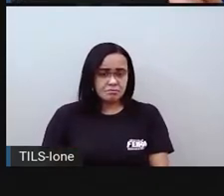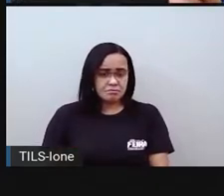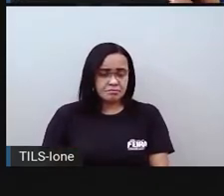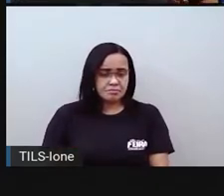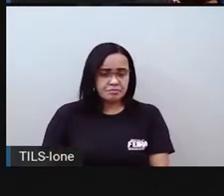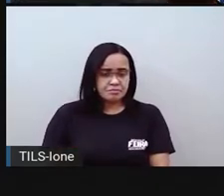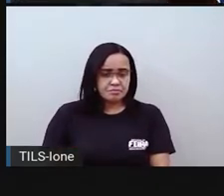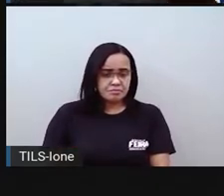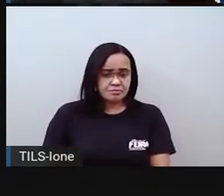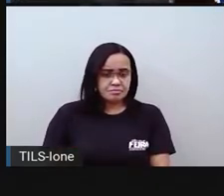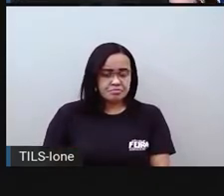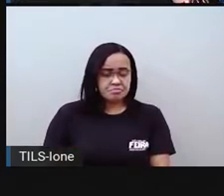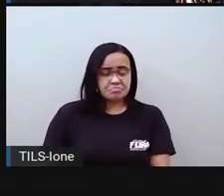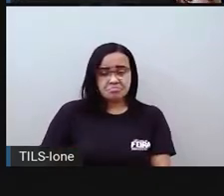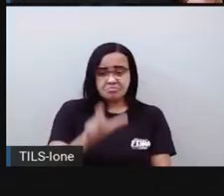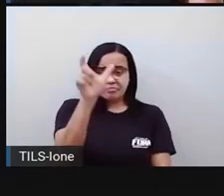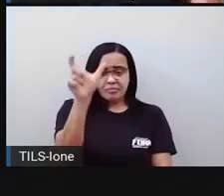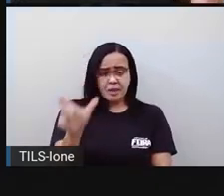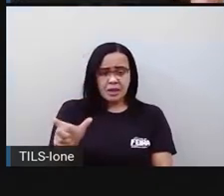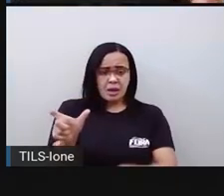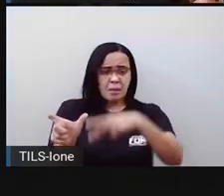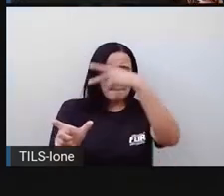que pegou o